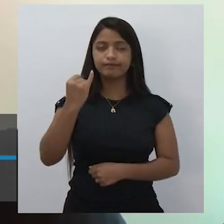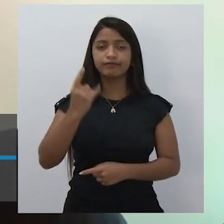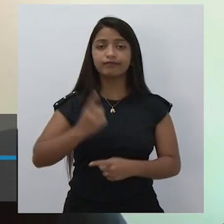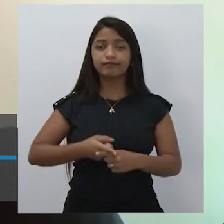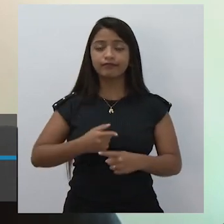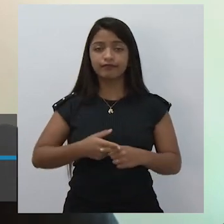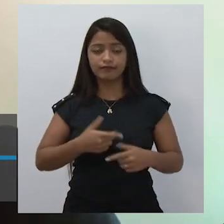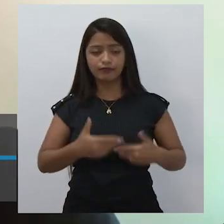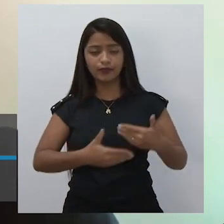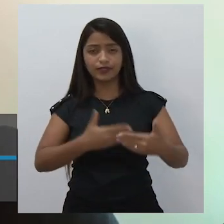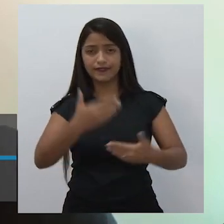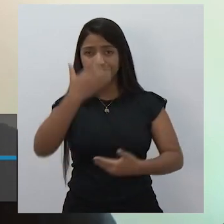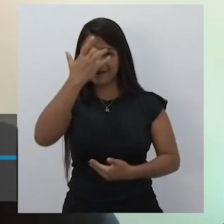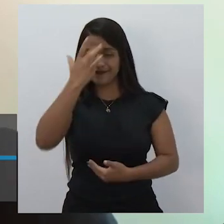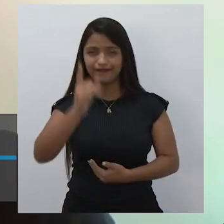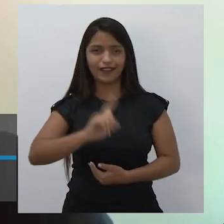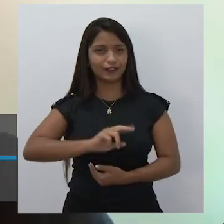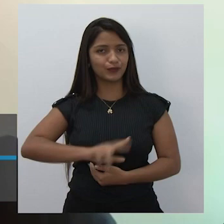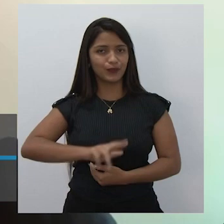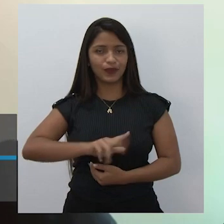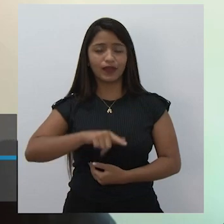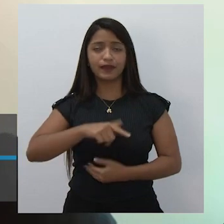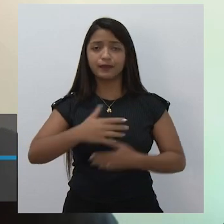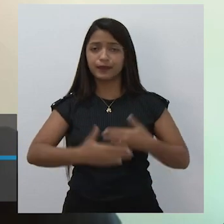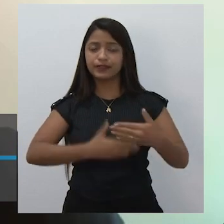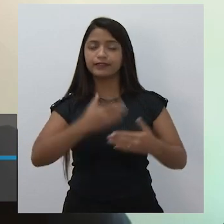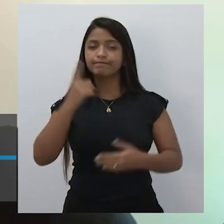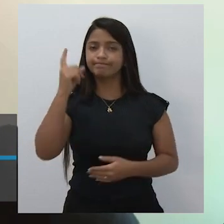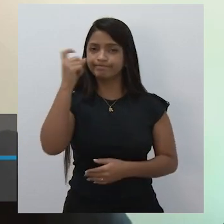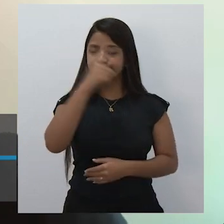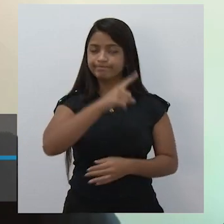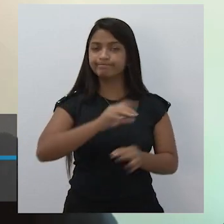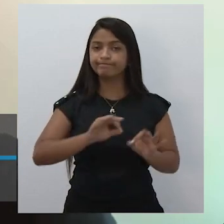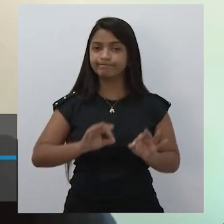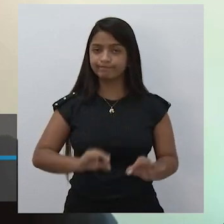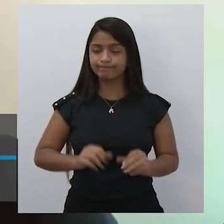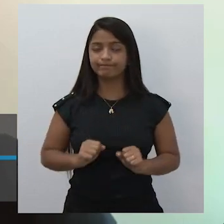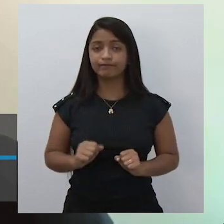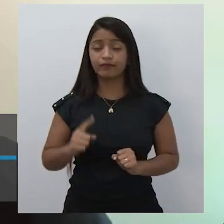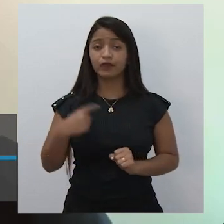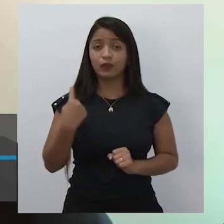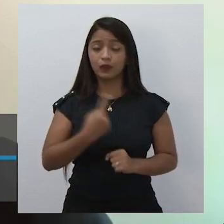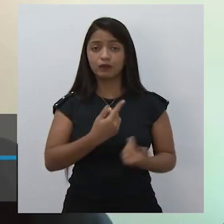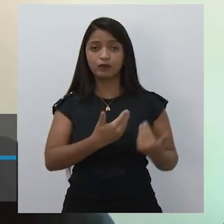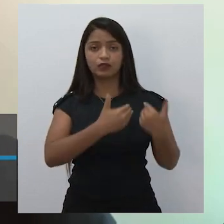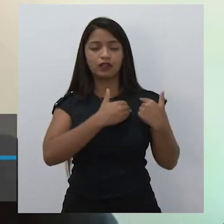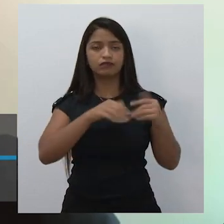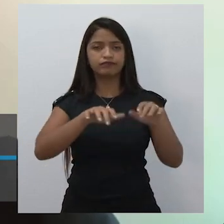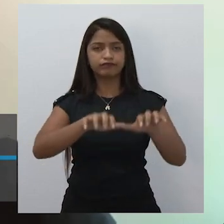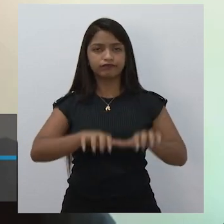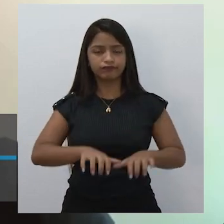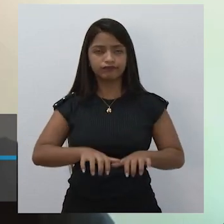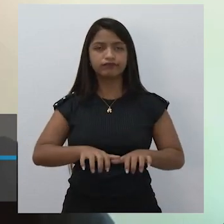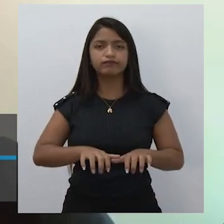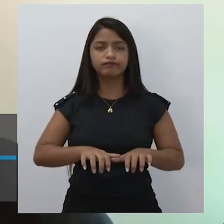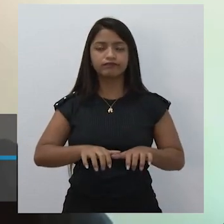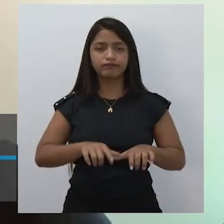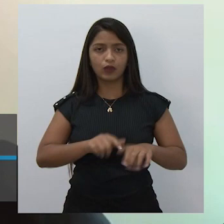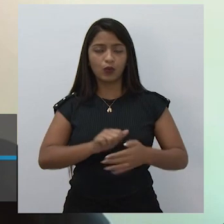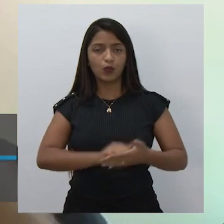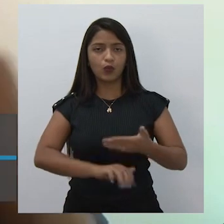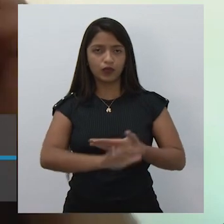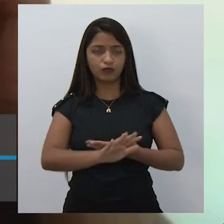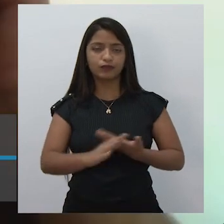muito fácil, é um processo bastante complexo para nós, enquanto redatores, desenvolvermos o que a gente vem fazendo,